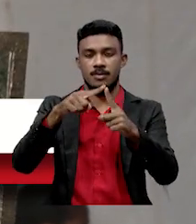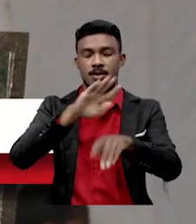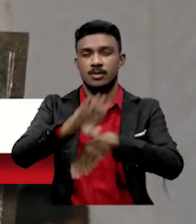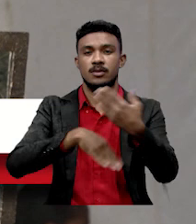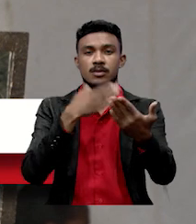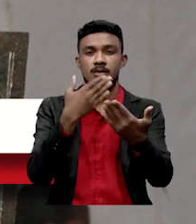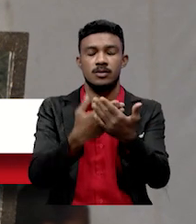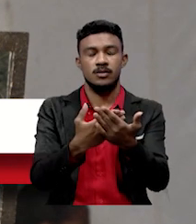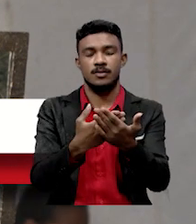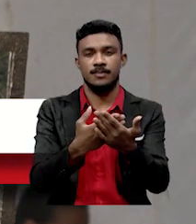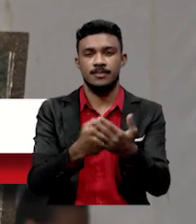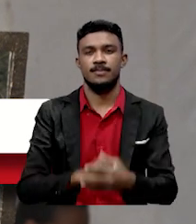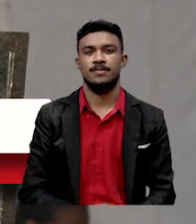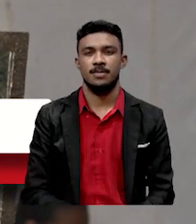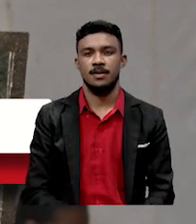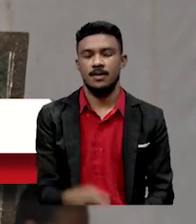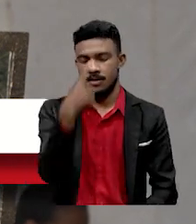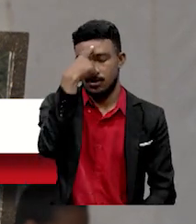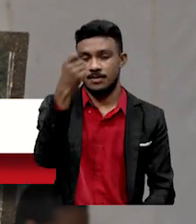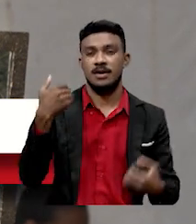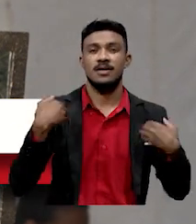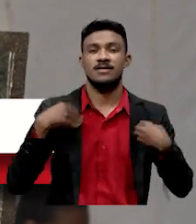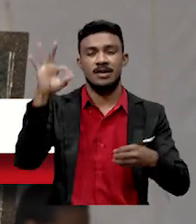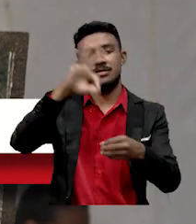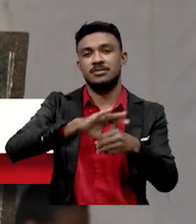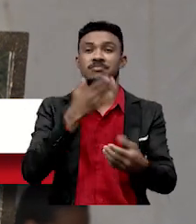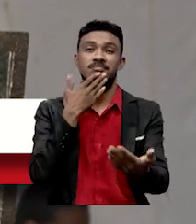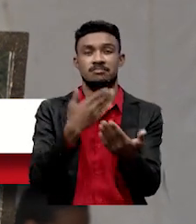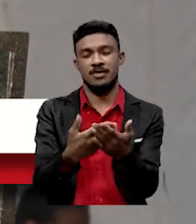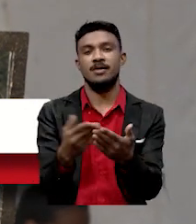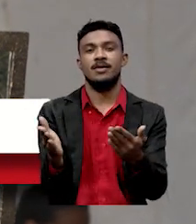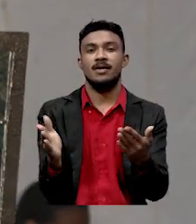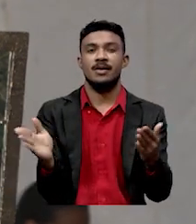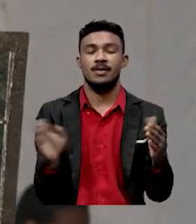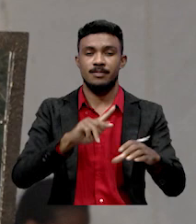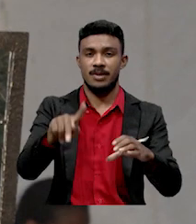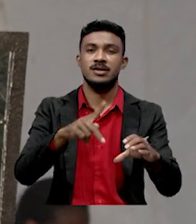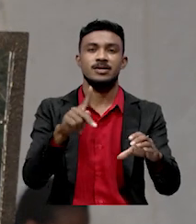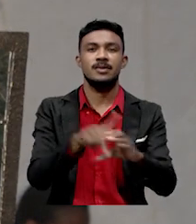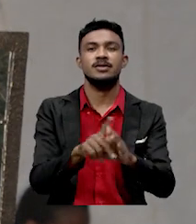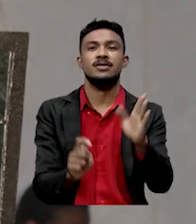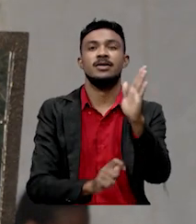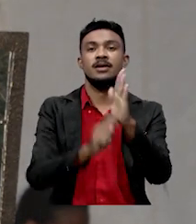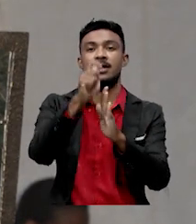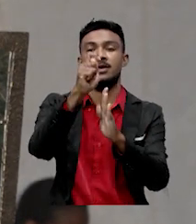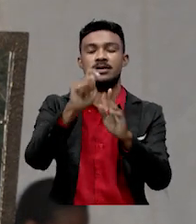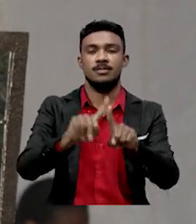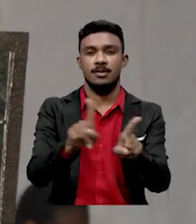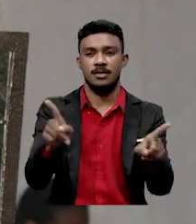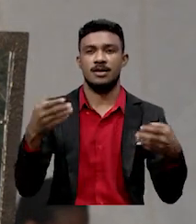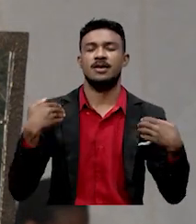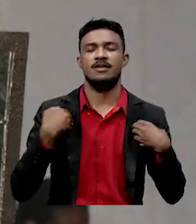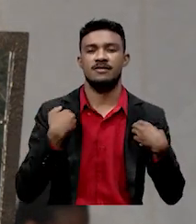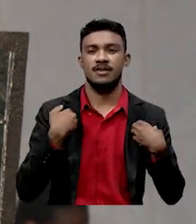ba rototo. Tama eleição de laudia, participação a ans, mas veio problema de